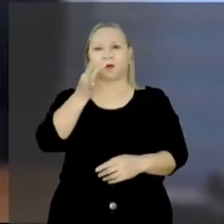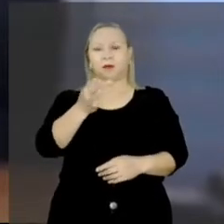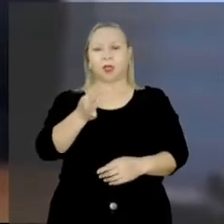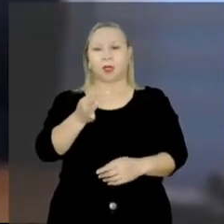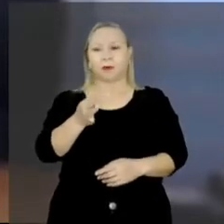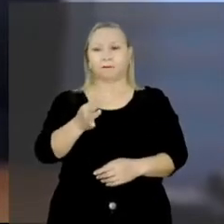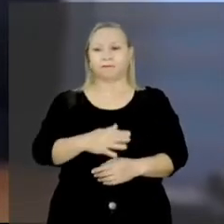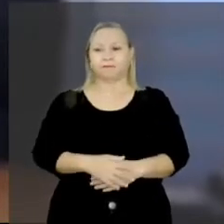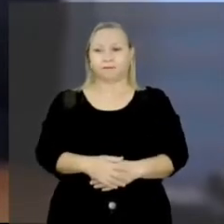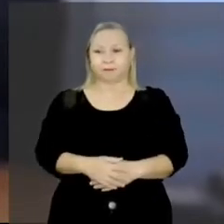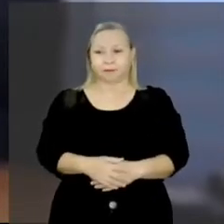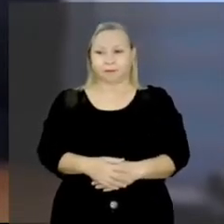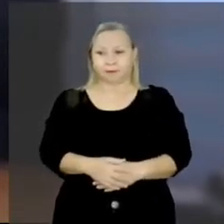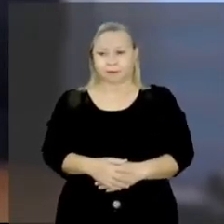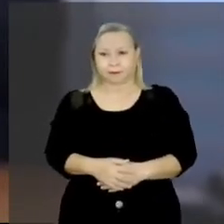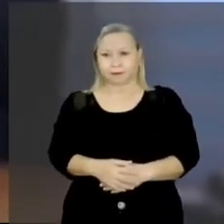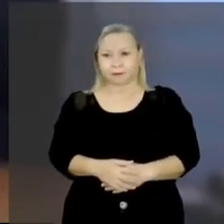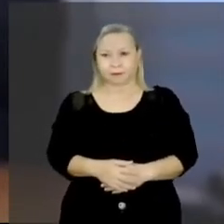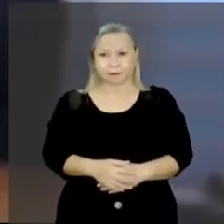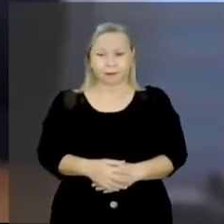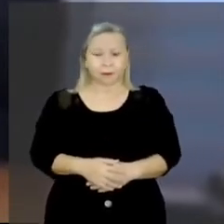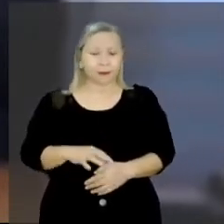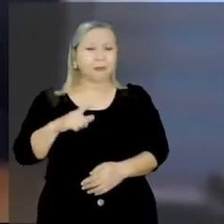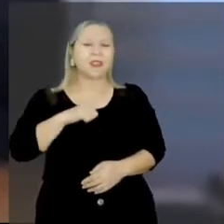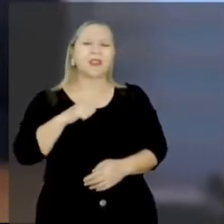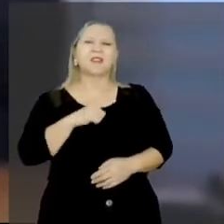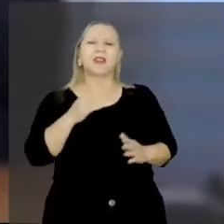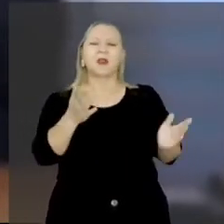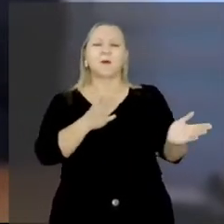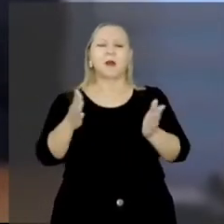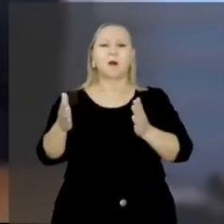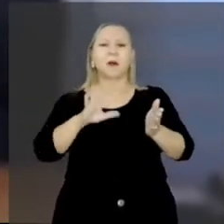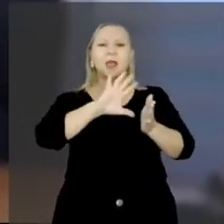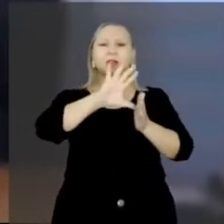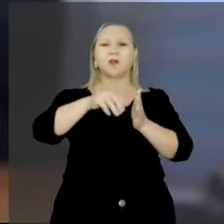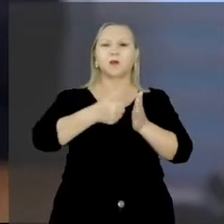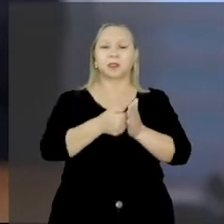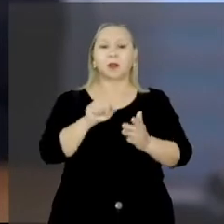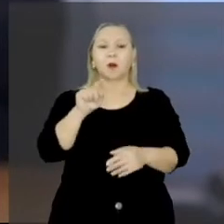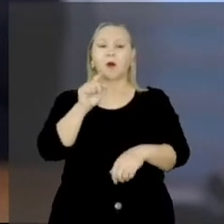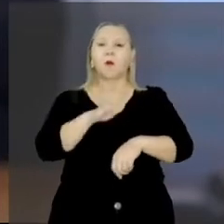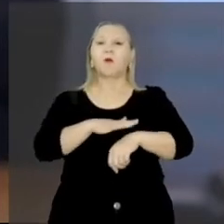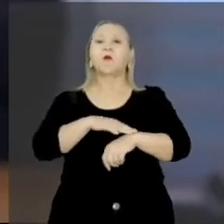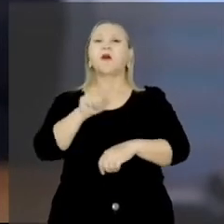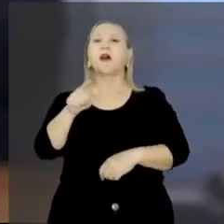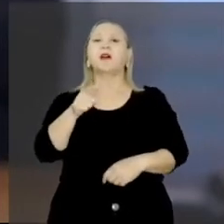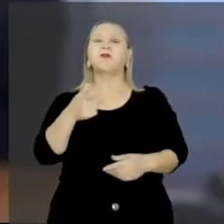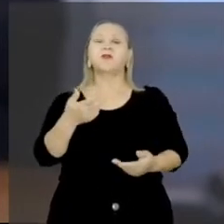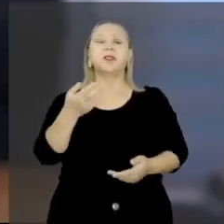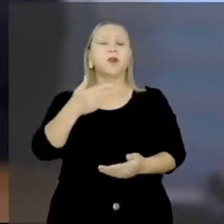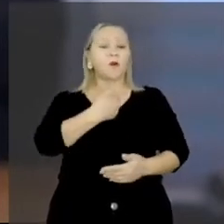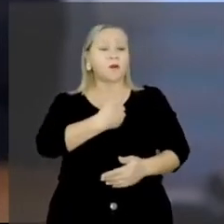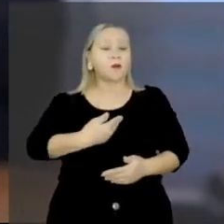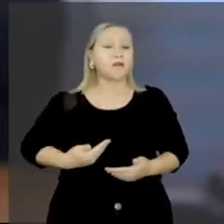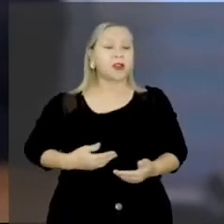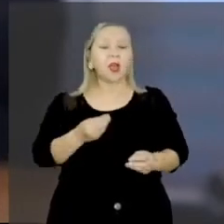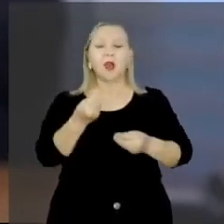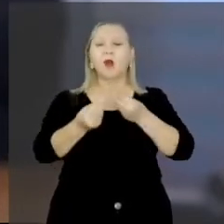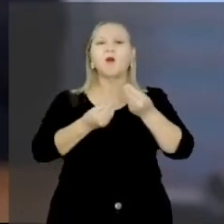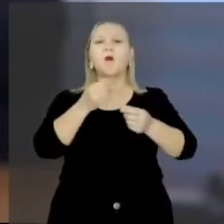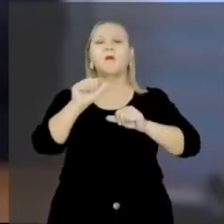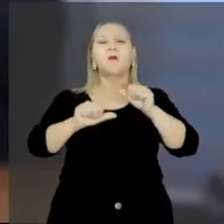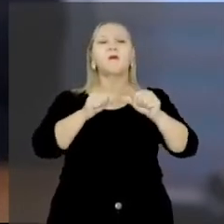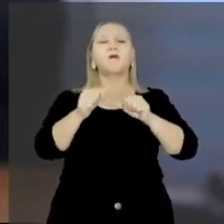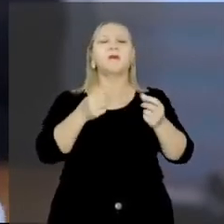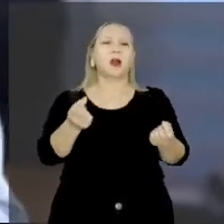justo da tua parte começar assim, que a Justiça Federal, através da Suprema Corte, disse que o Moro era mentiroso, disse que o Dallagnol